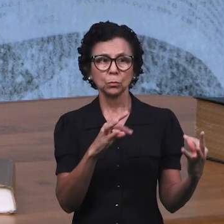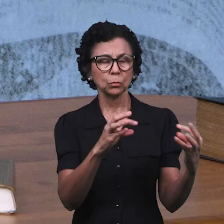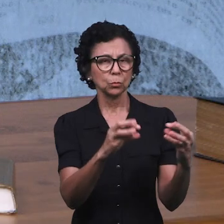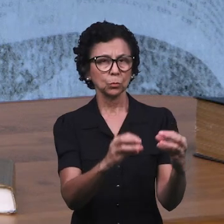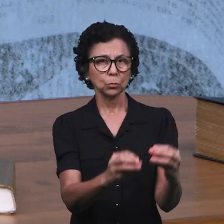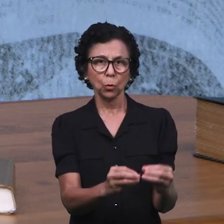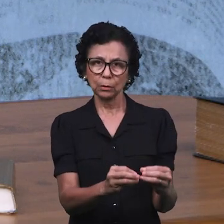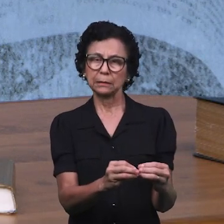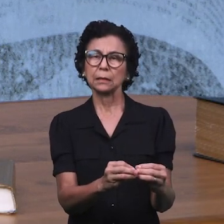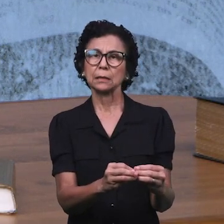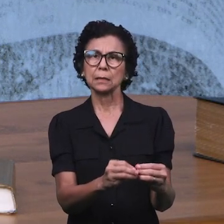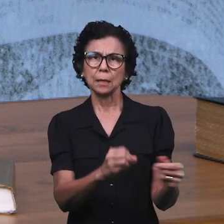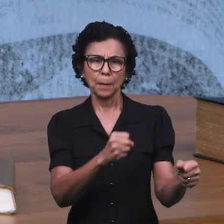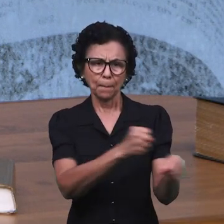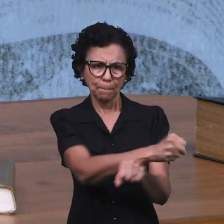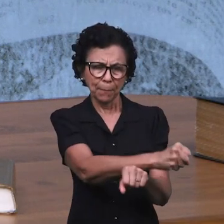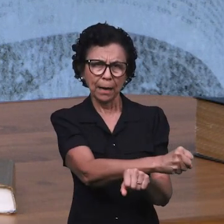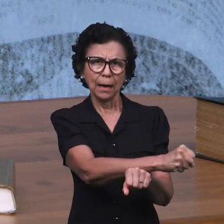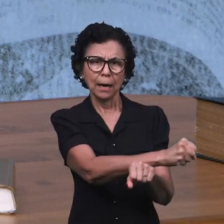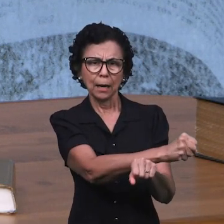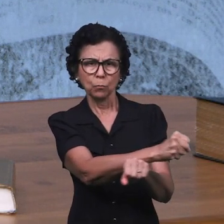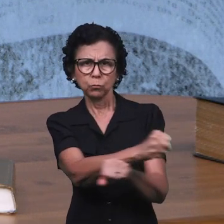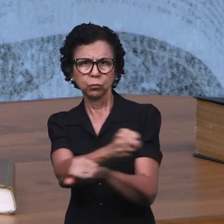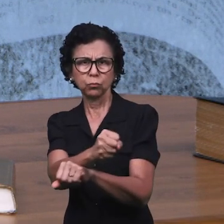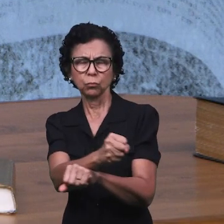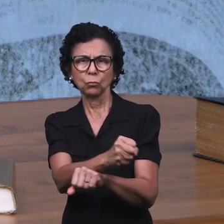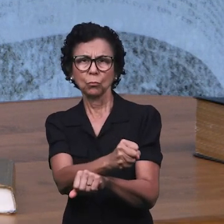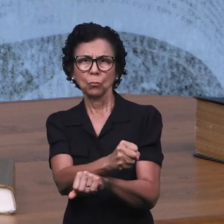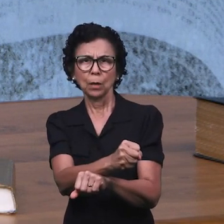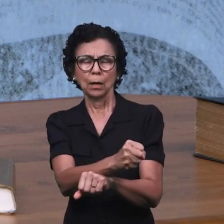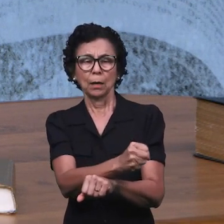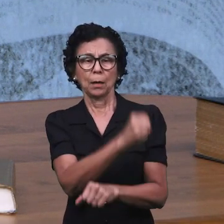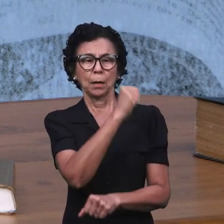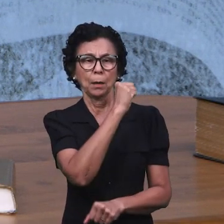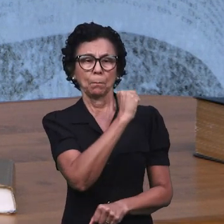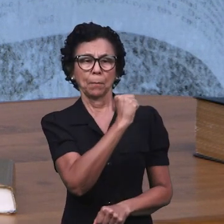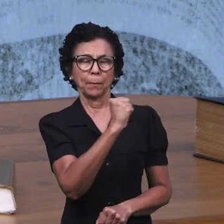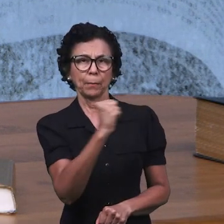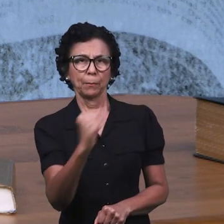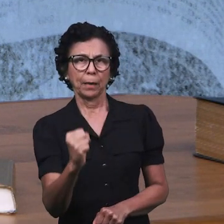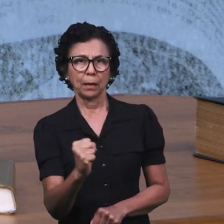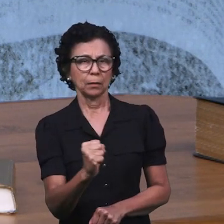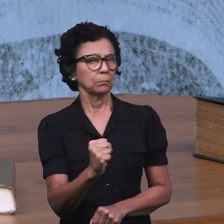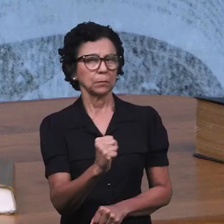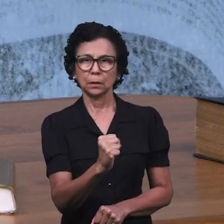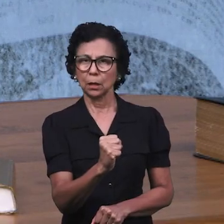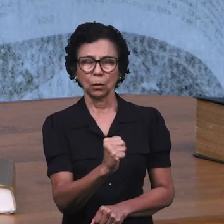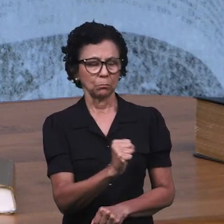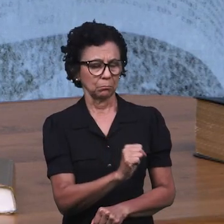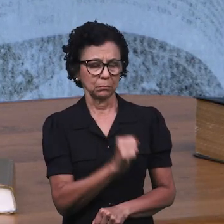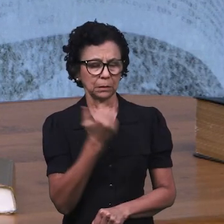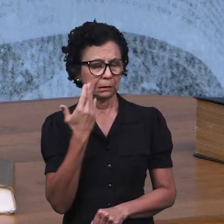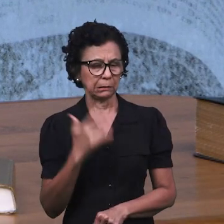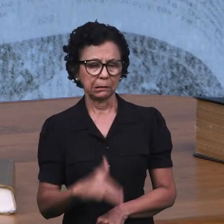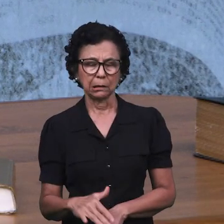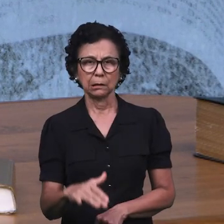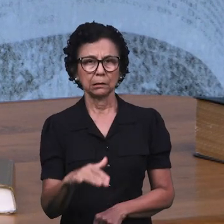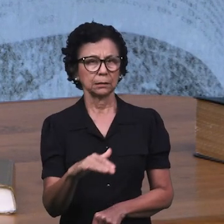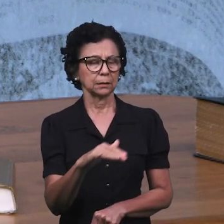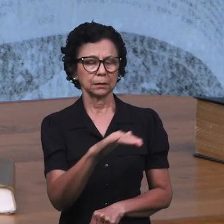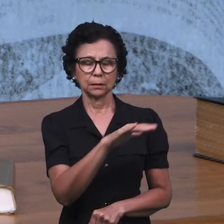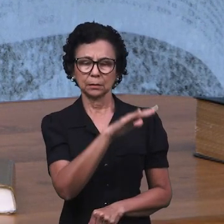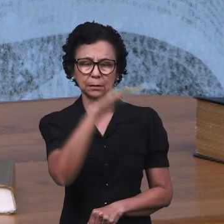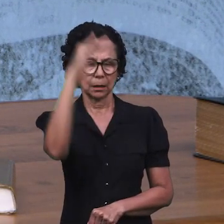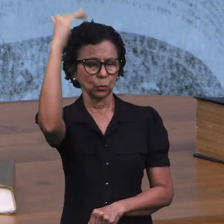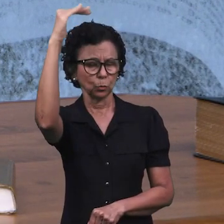estavam nela. Porém, a ninguém mataram, nem pequenos, nem grandes, tão somente os levaram consigo